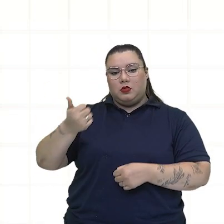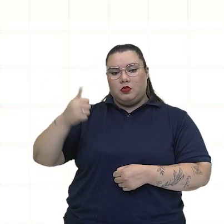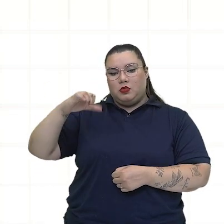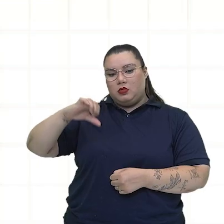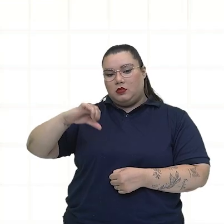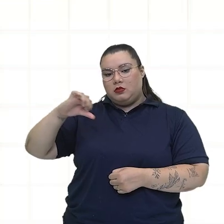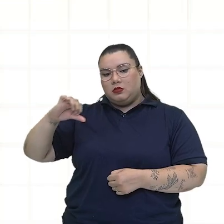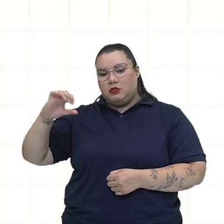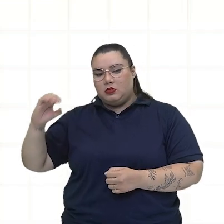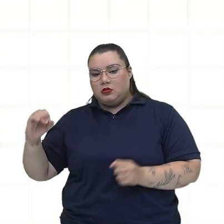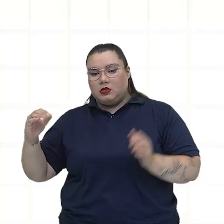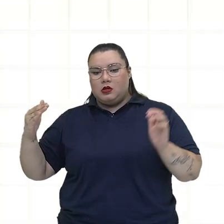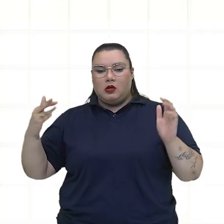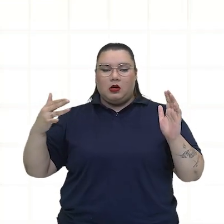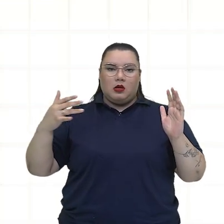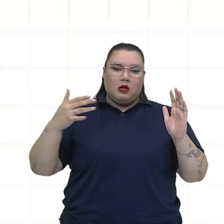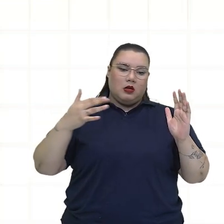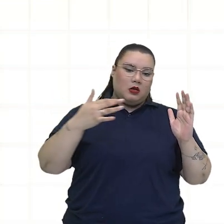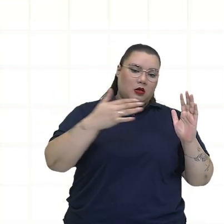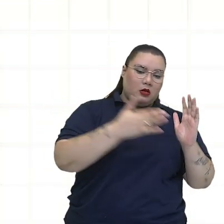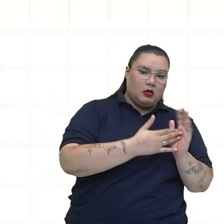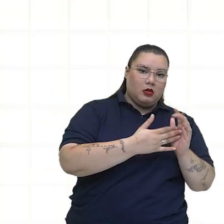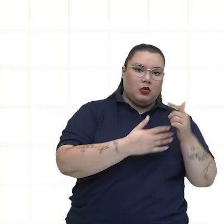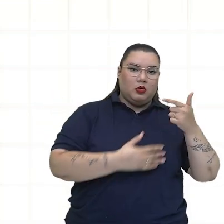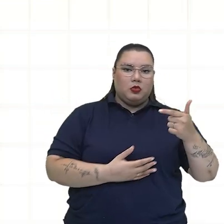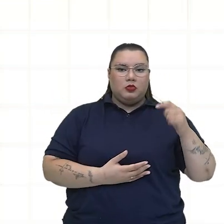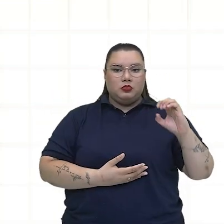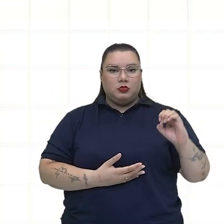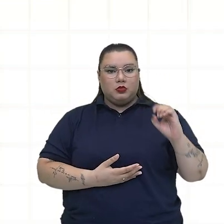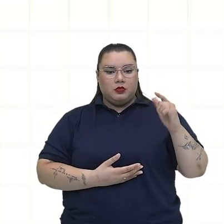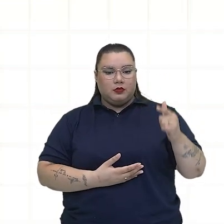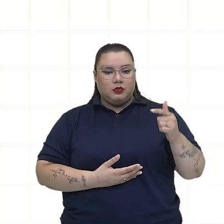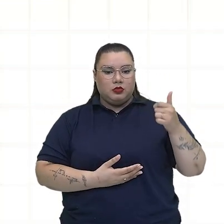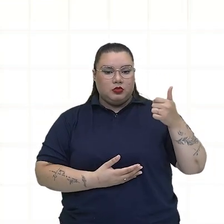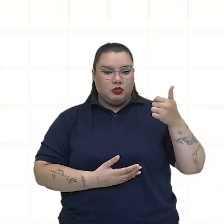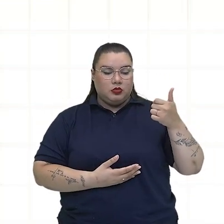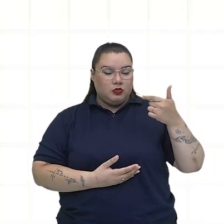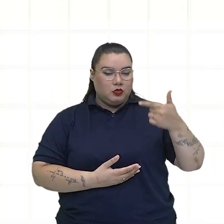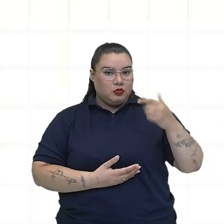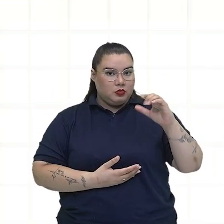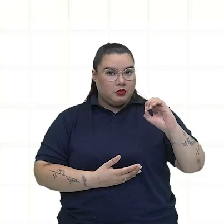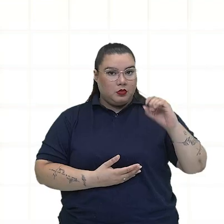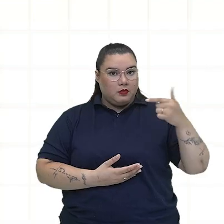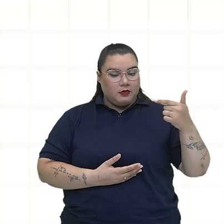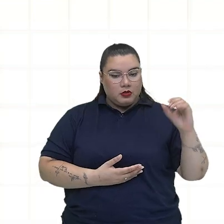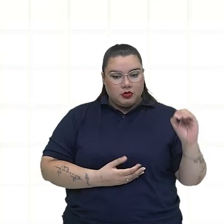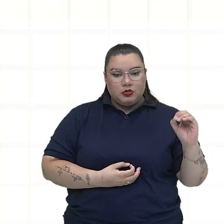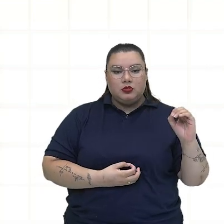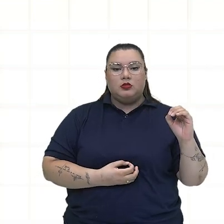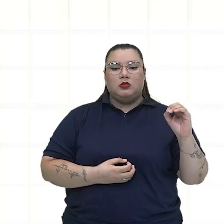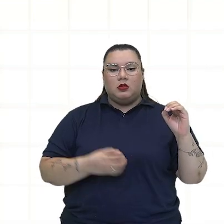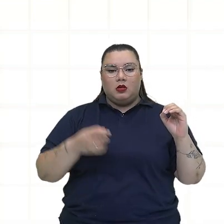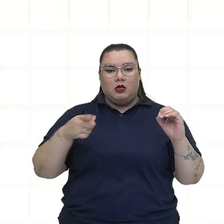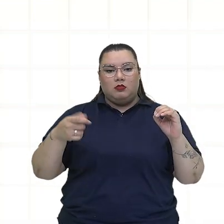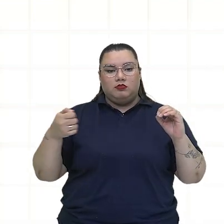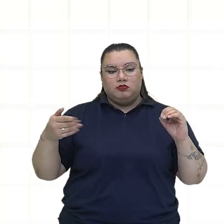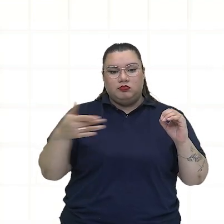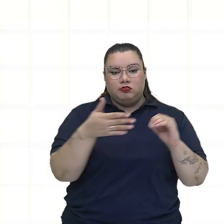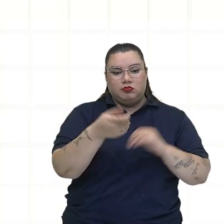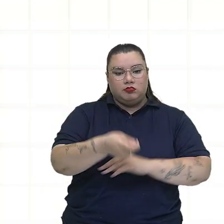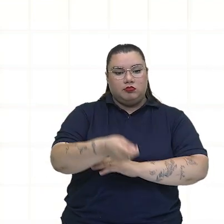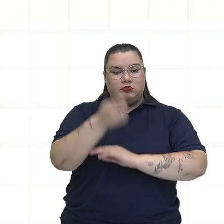1990, olha só, até 2020, a pesca por captura